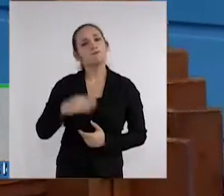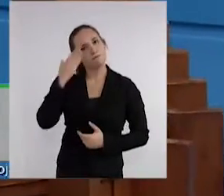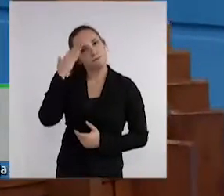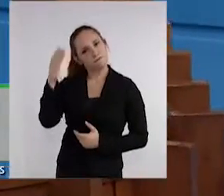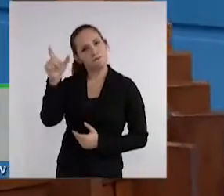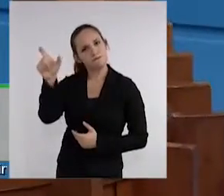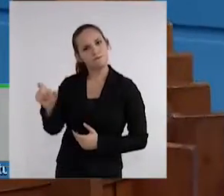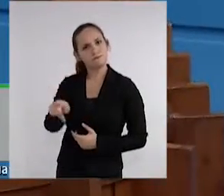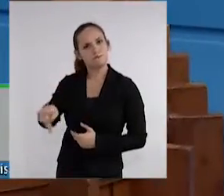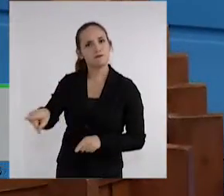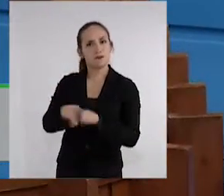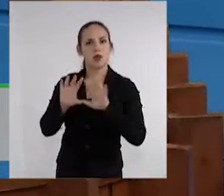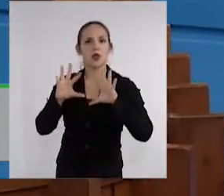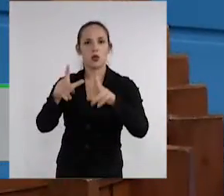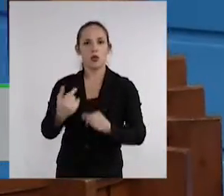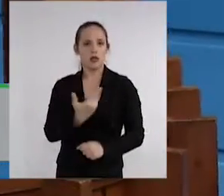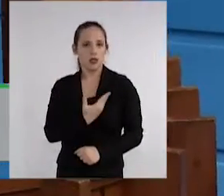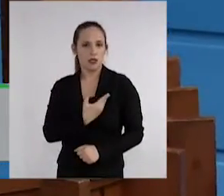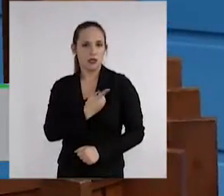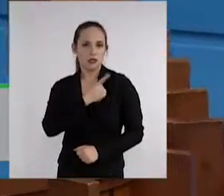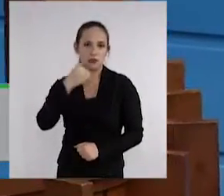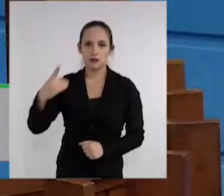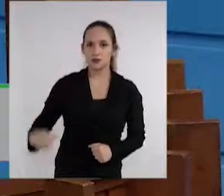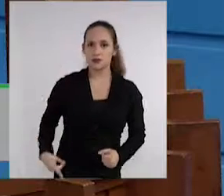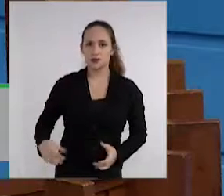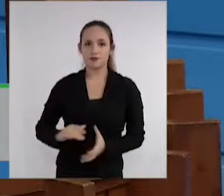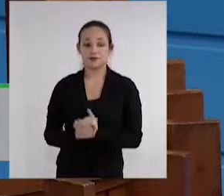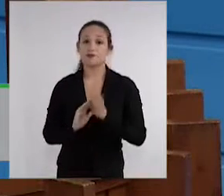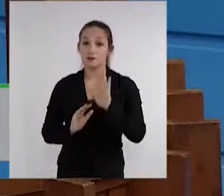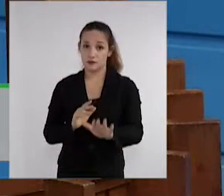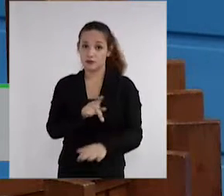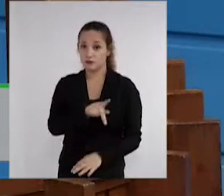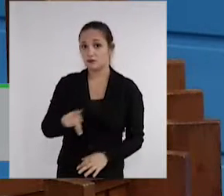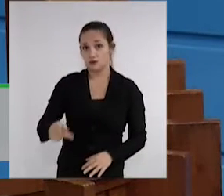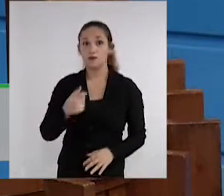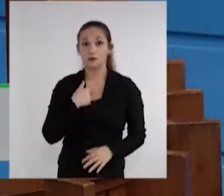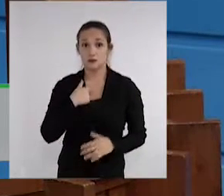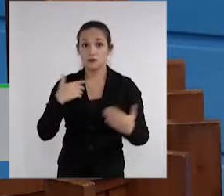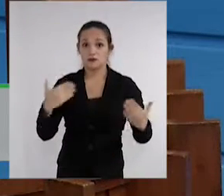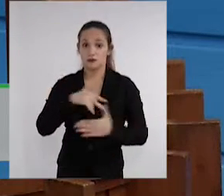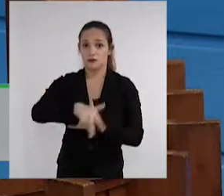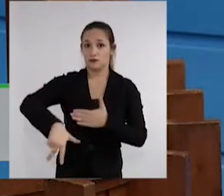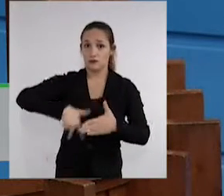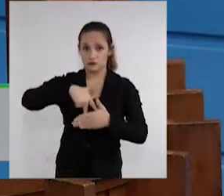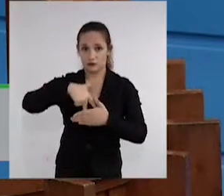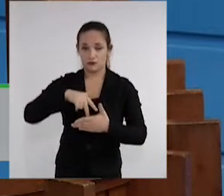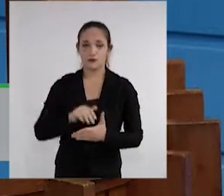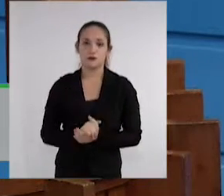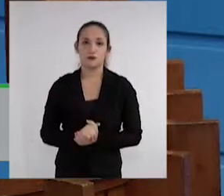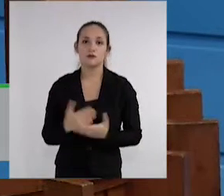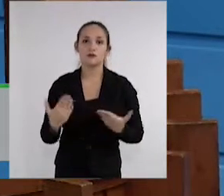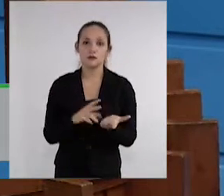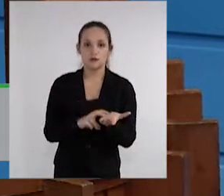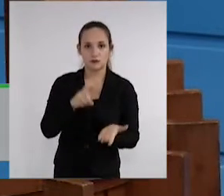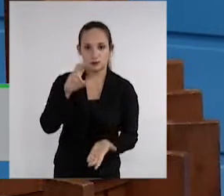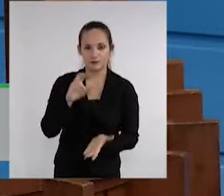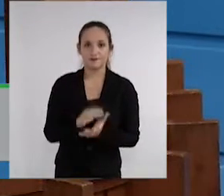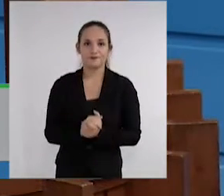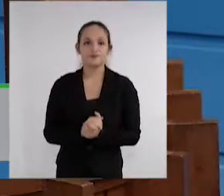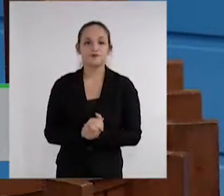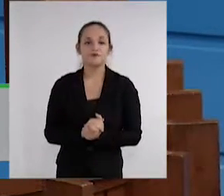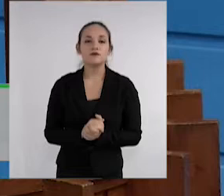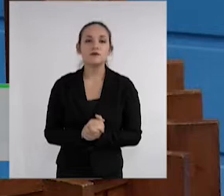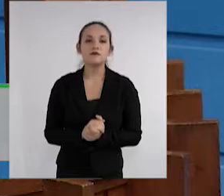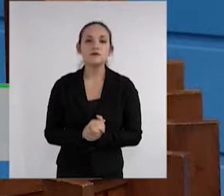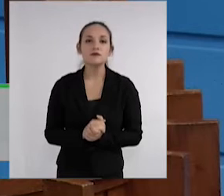Obrigado, senhor presidente, colegas deputados. Senhor presidente, eu venho à tribuna nesta manhã para